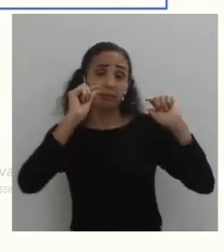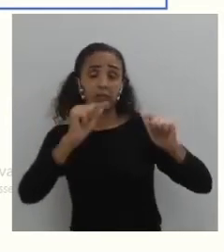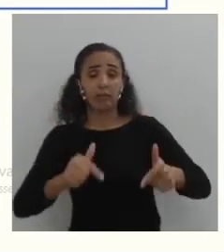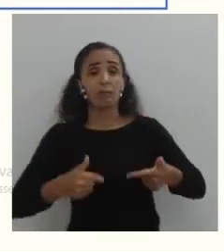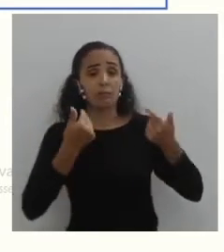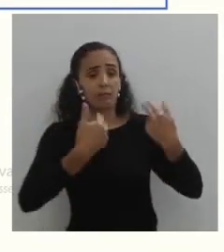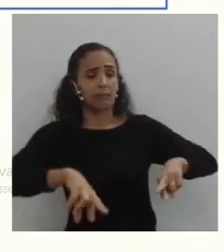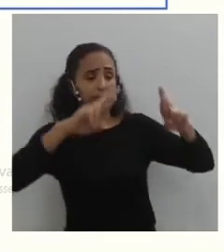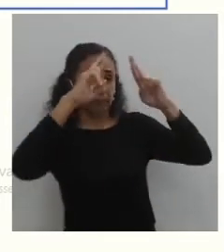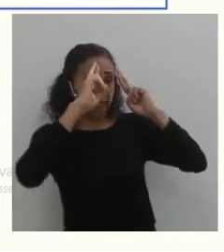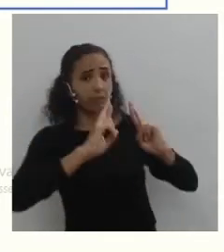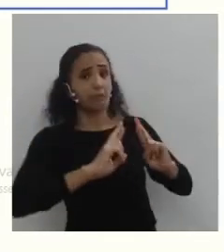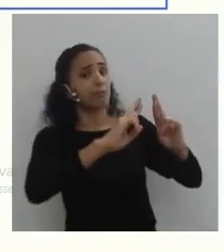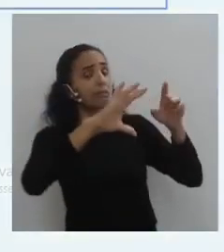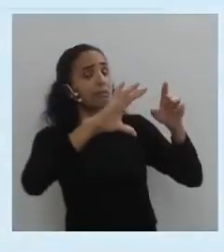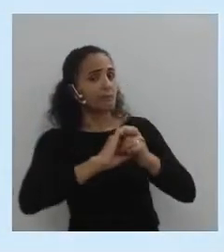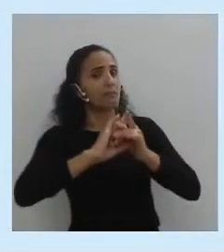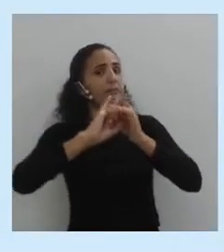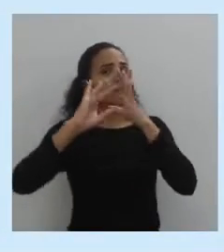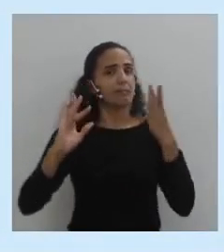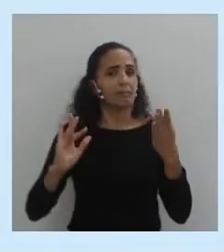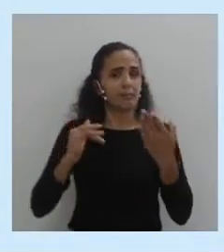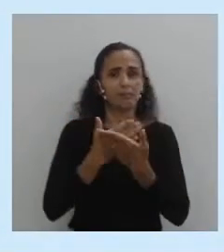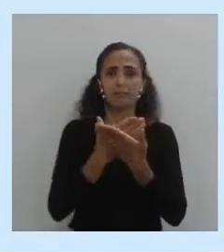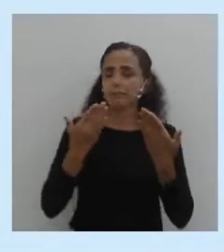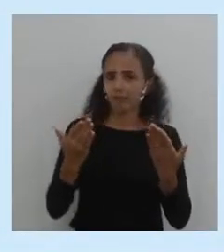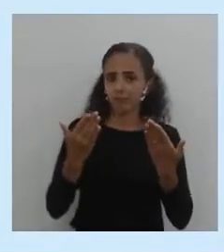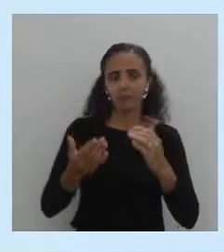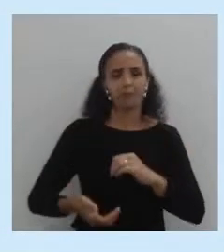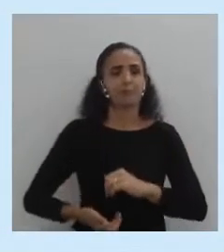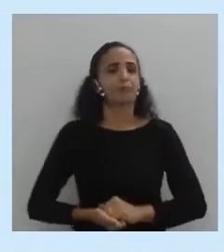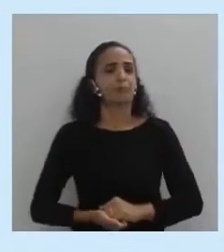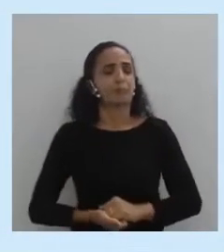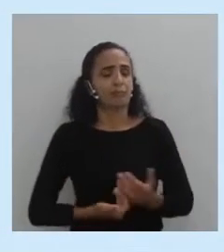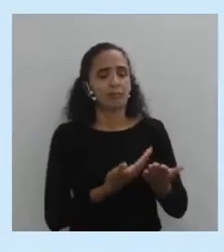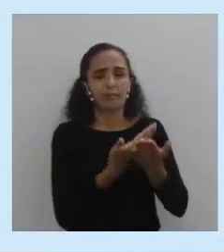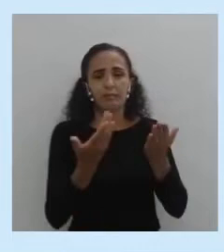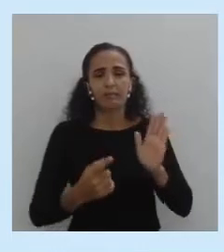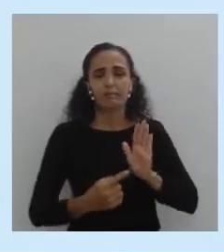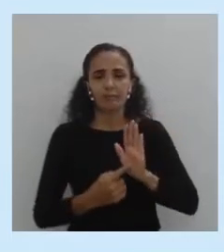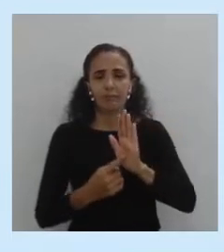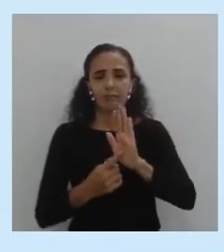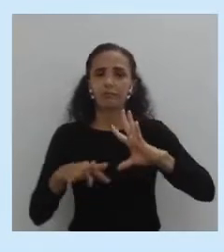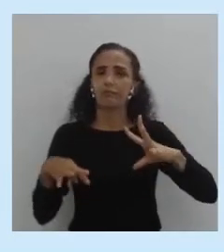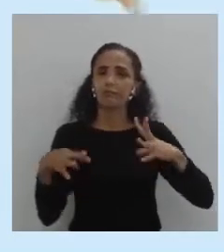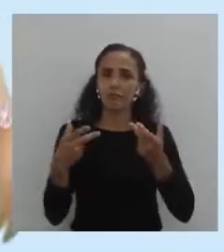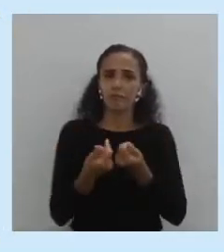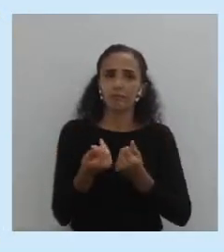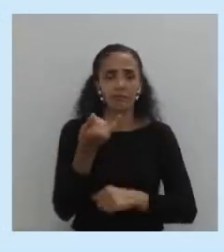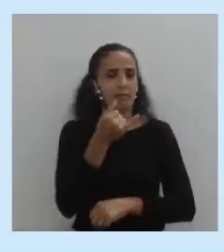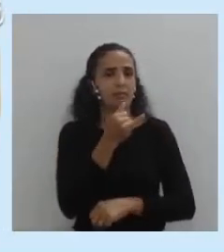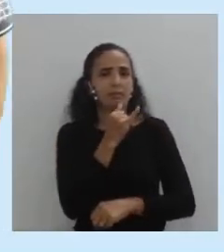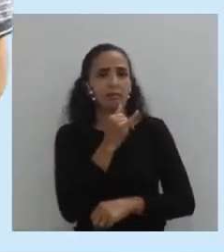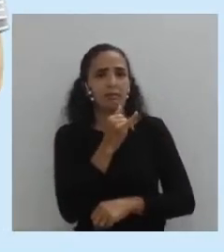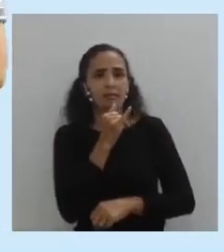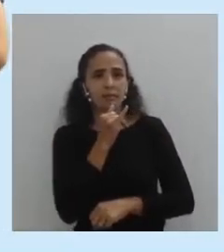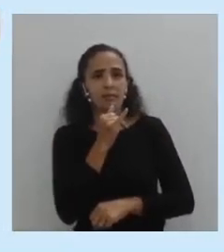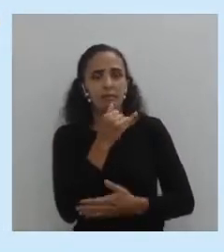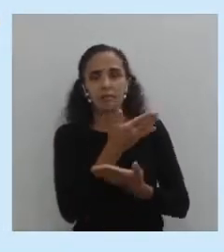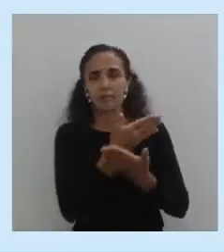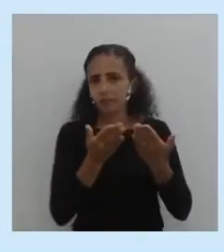pelo respeito e liberdade. Vejam só, corta para mim, que eu trago para vocês aqui exemplos, certo,